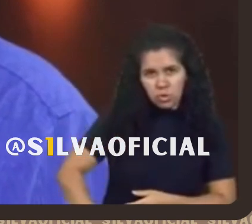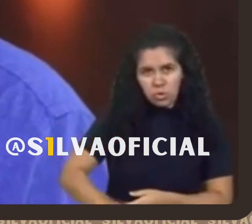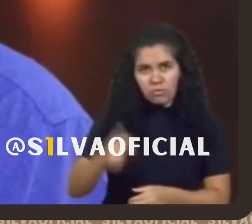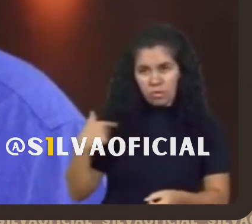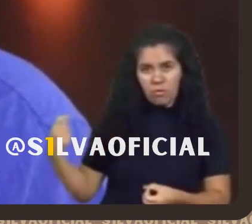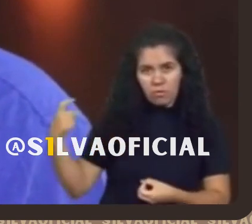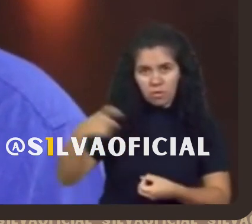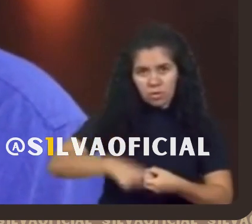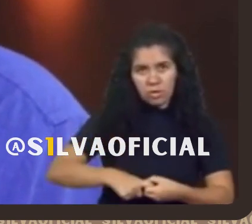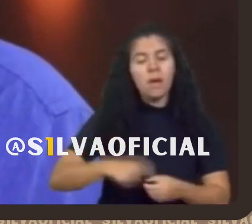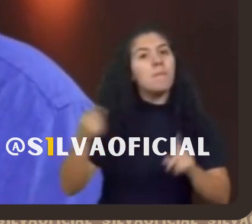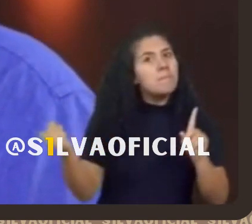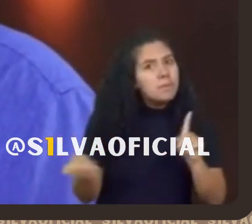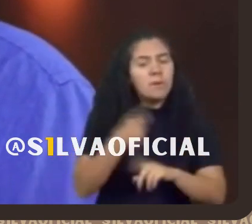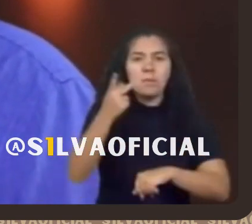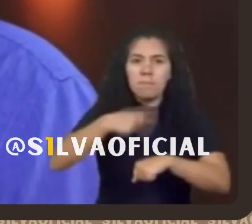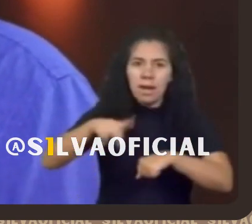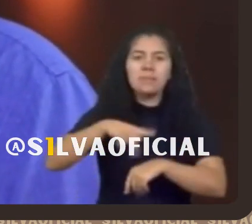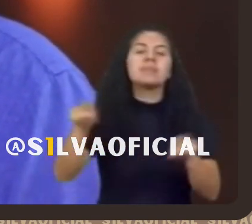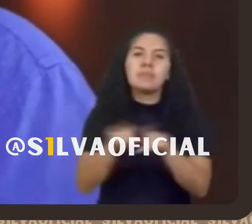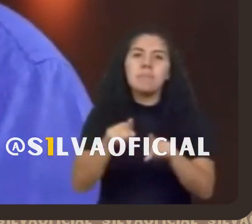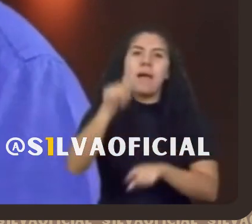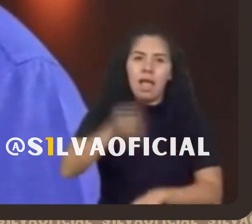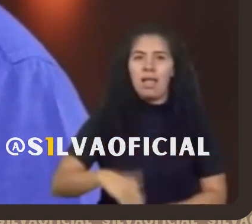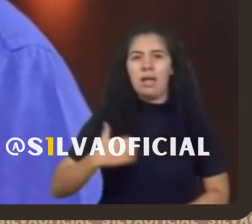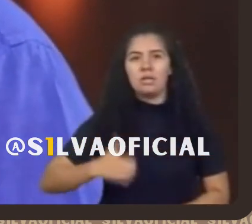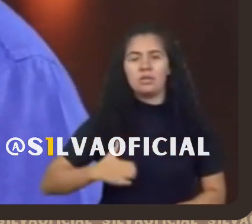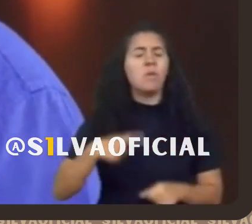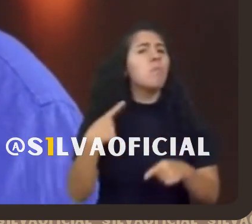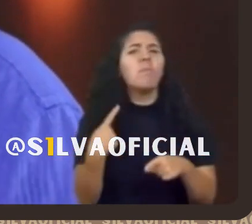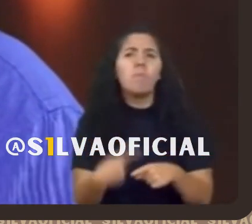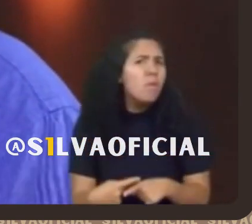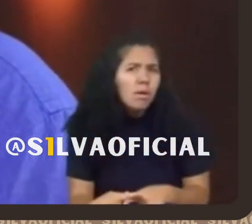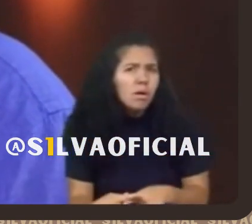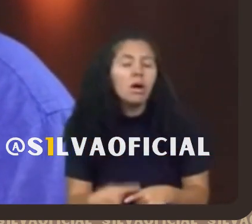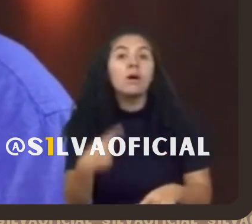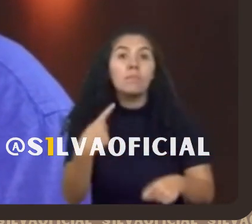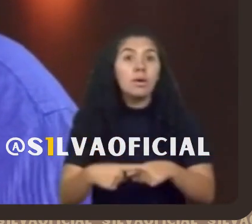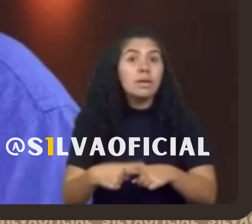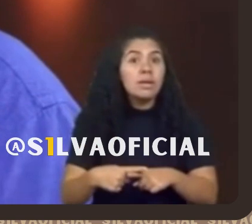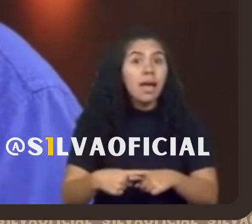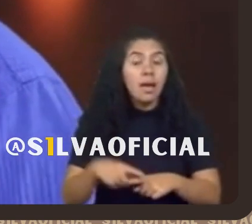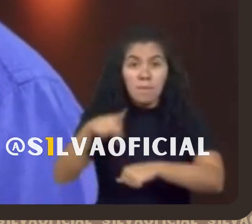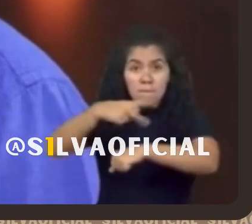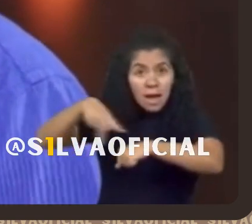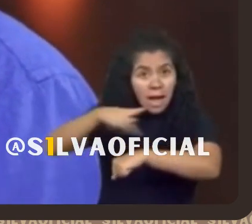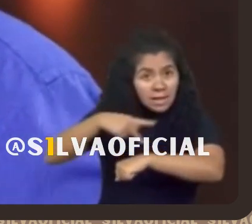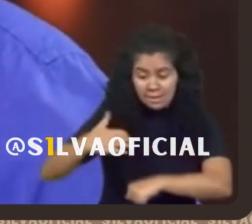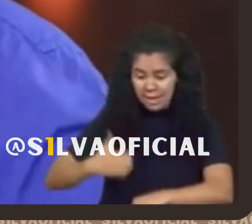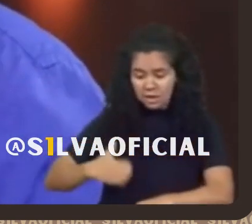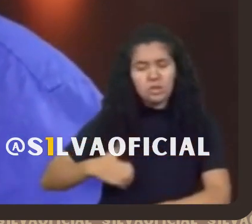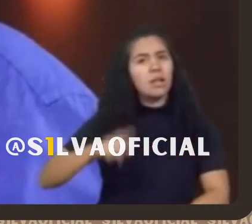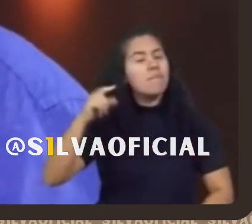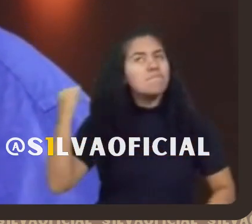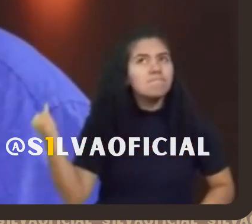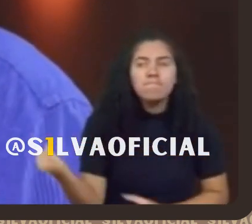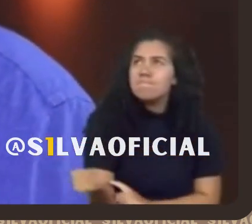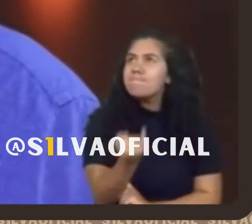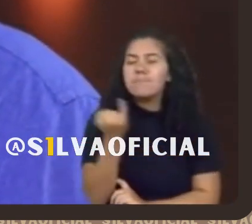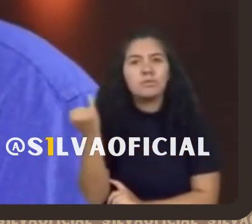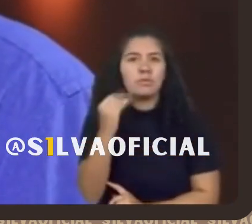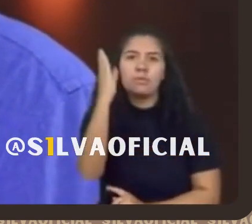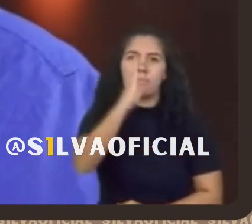país também foi Argentina E por quê Porque Argentina é muito importante pro Brasil eu não convivi com todos os